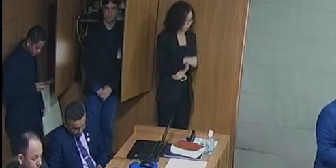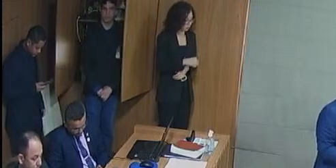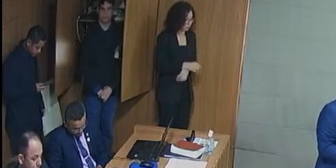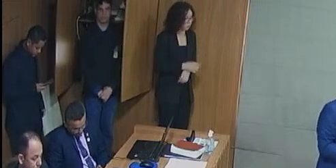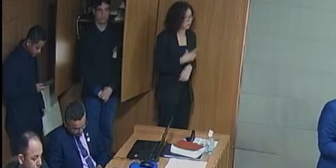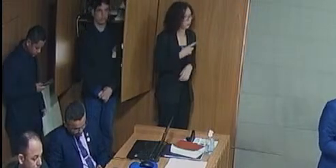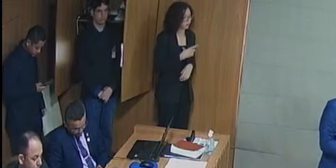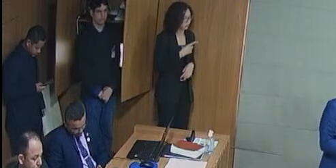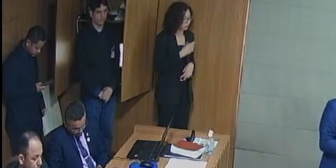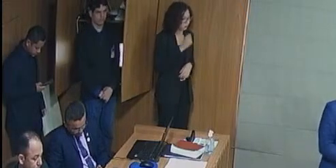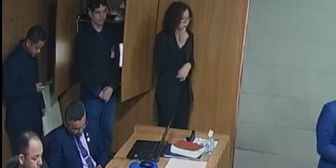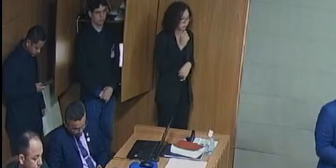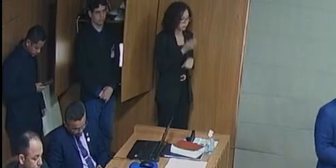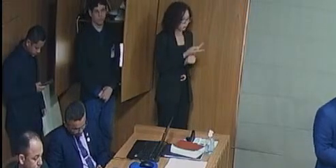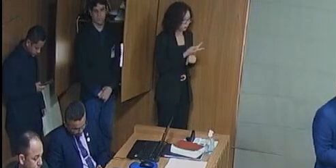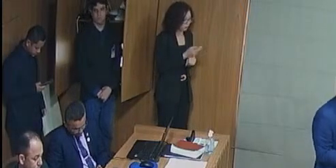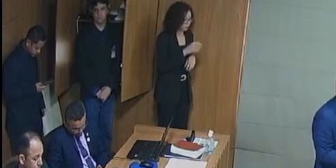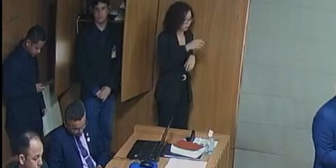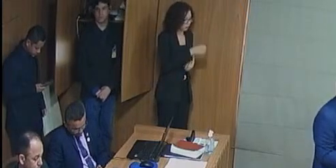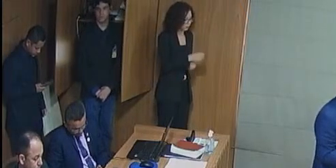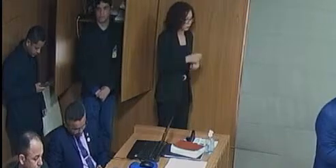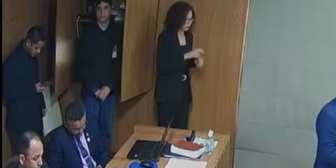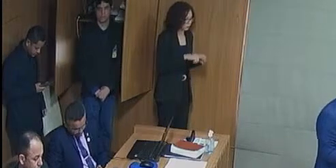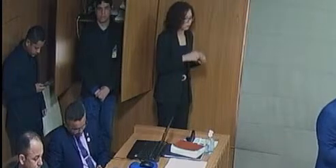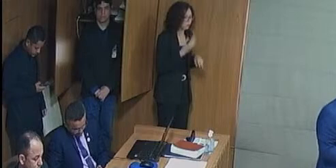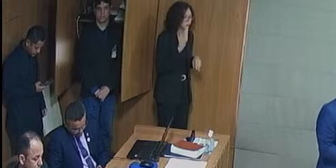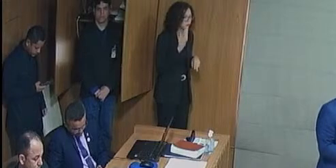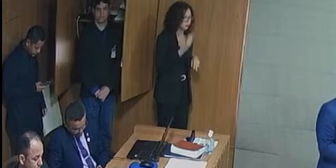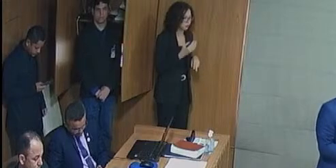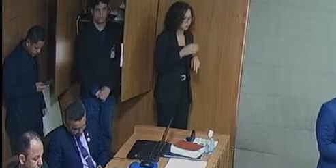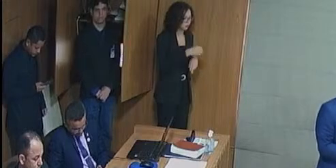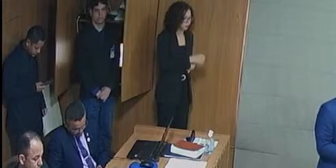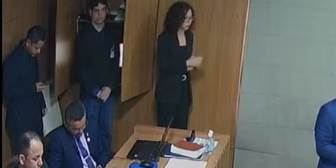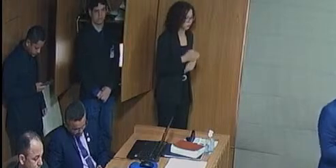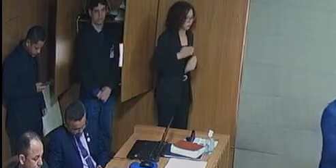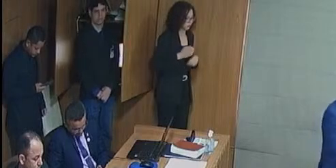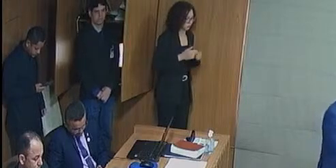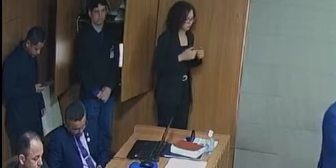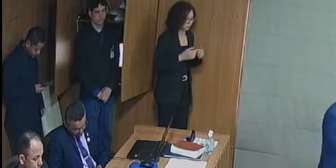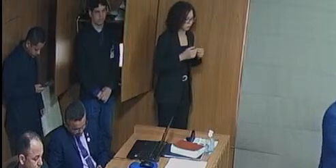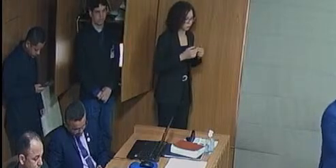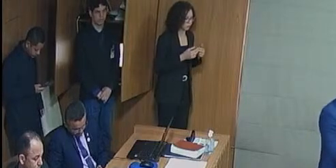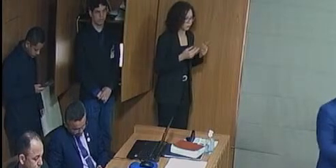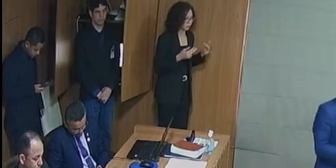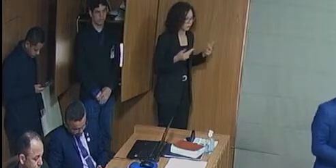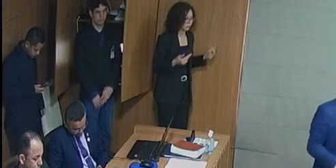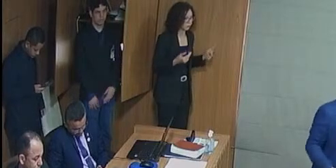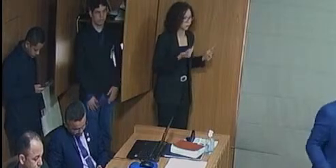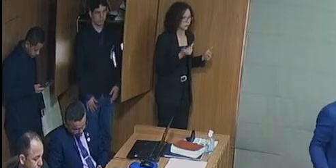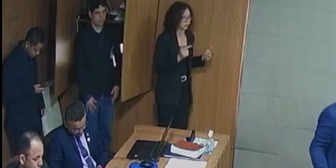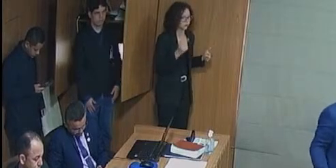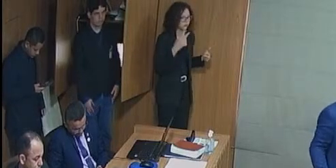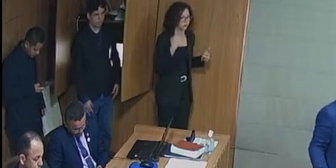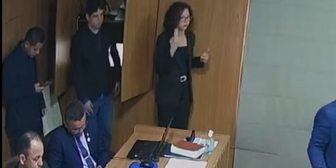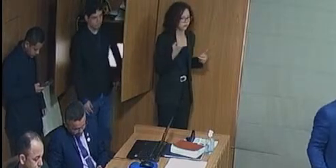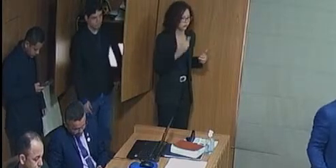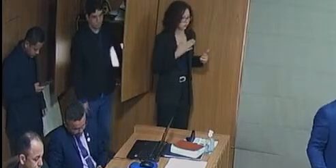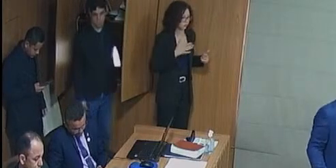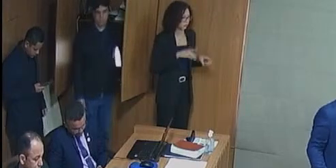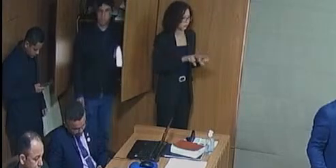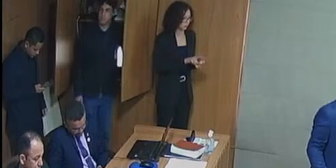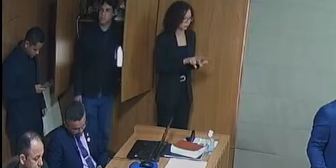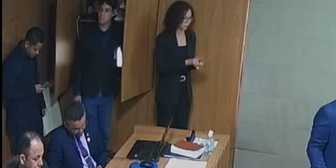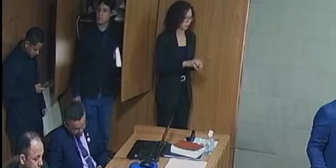apreensão com pedido de sequestro de bens para os mesmos vereadores e a demais incluindo a